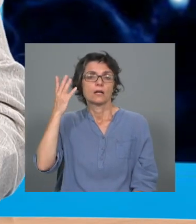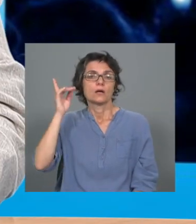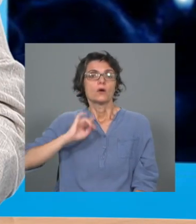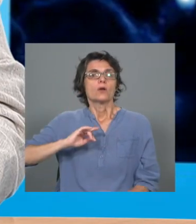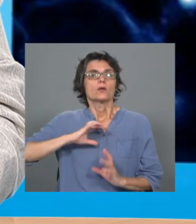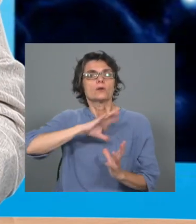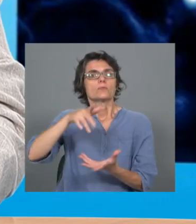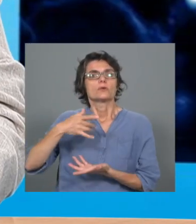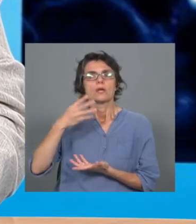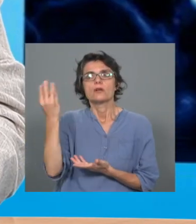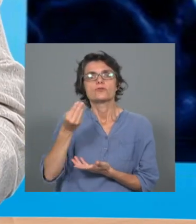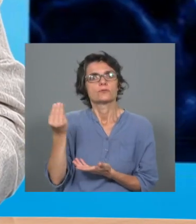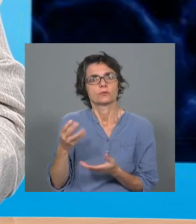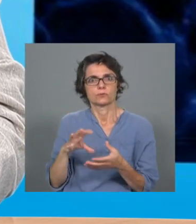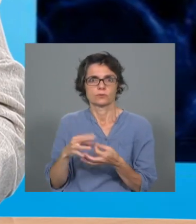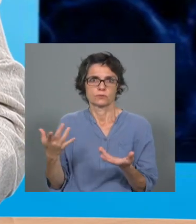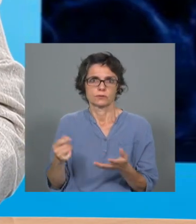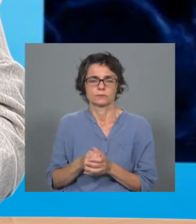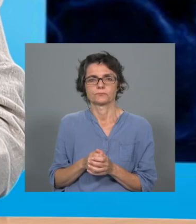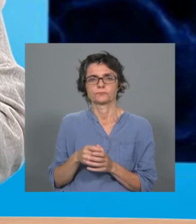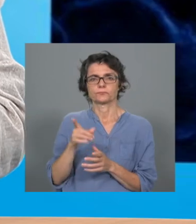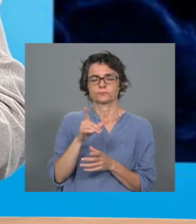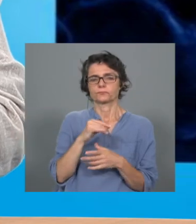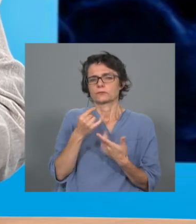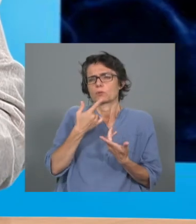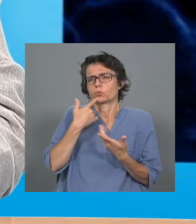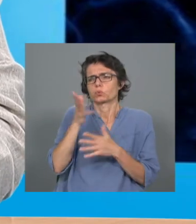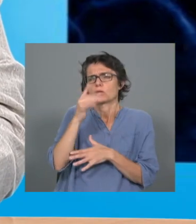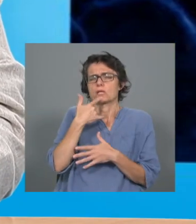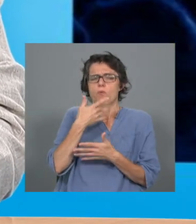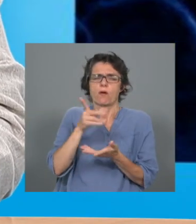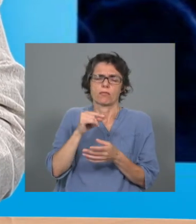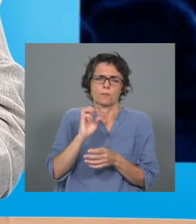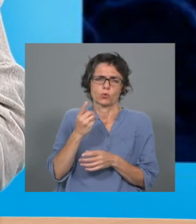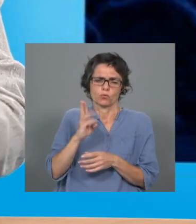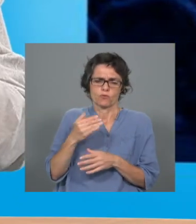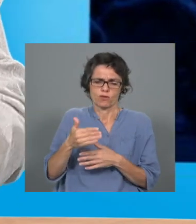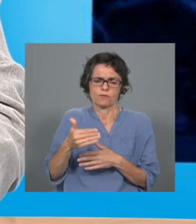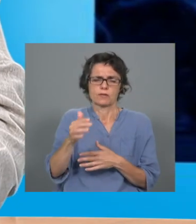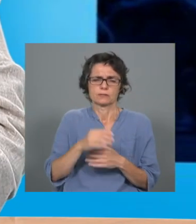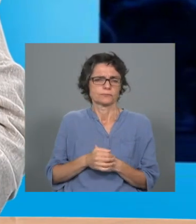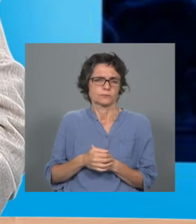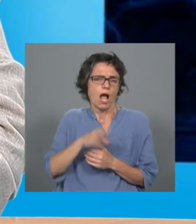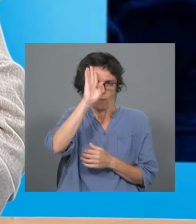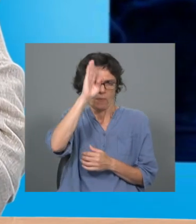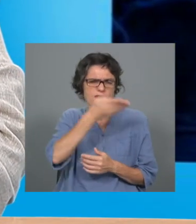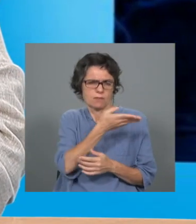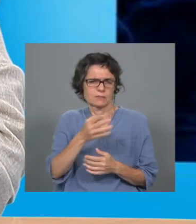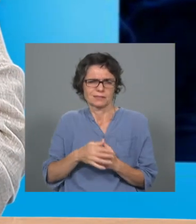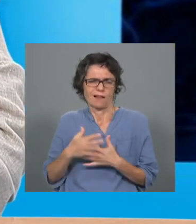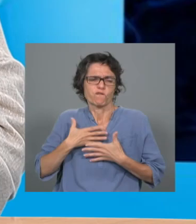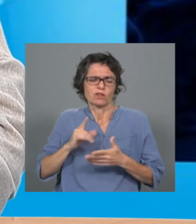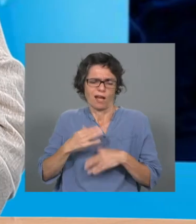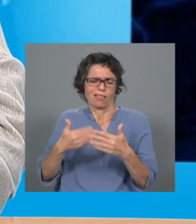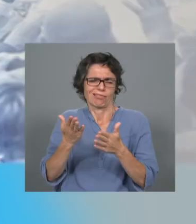de 2023, que é um processo que começa já agora em outubro. Portanto, há muito que fazer, e ele tem essa consciência, não me parece que tenha qualquer vontade neste Tudo momento. a